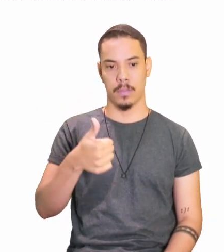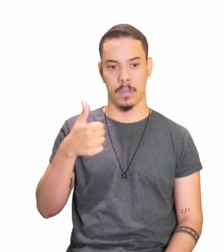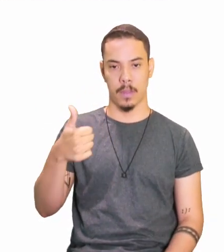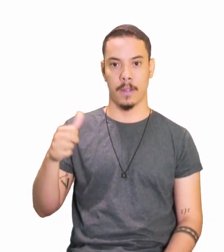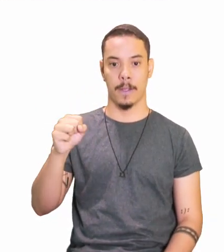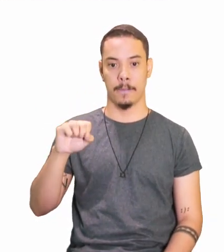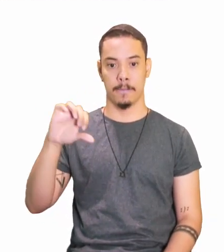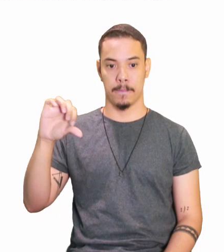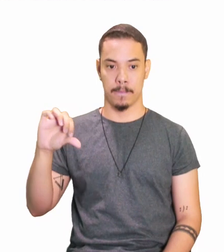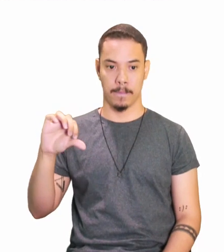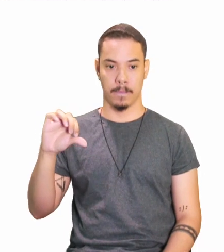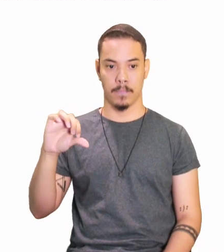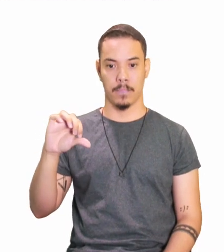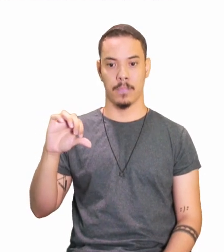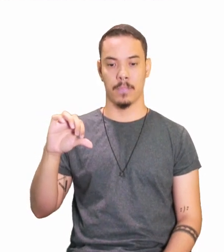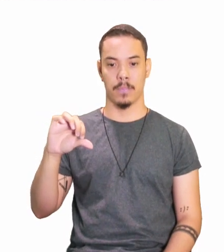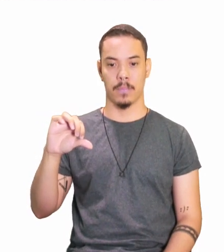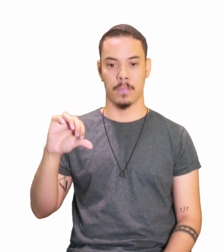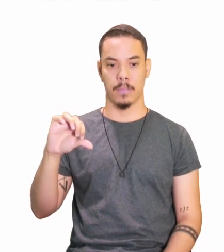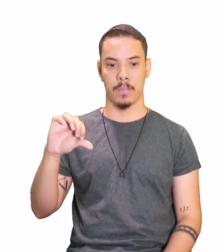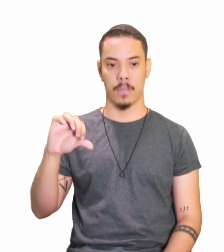1189 ou